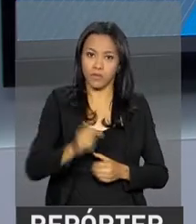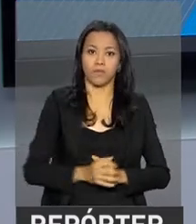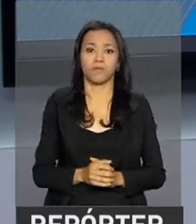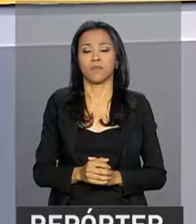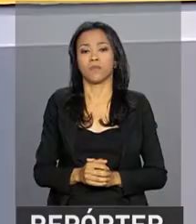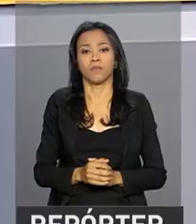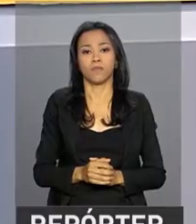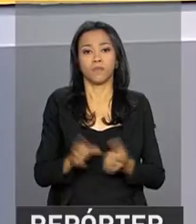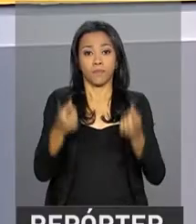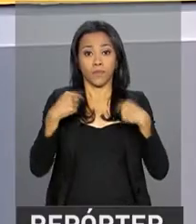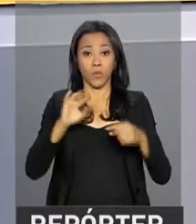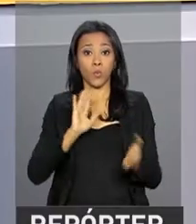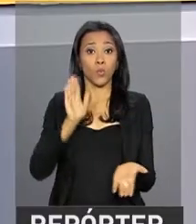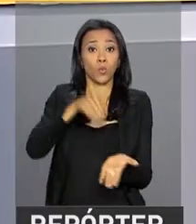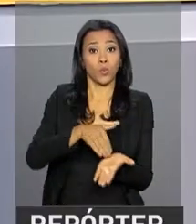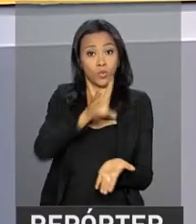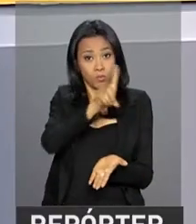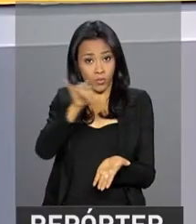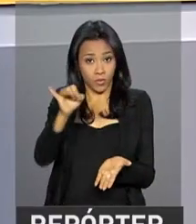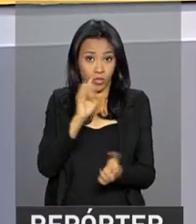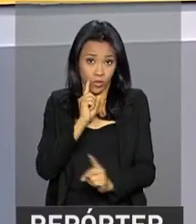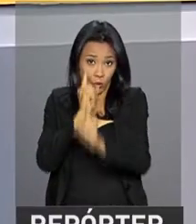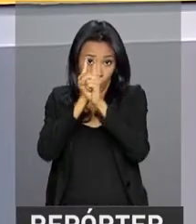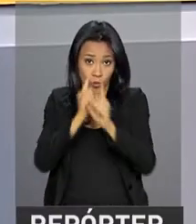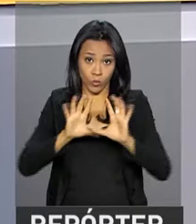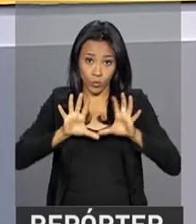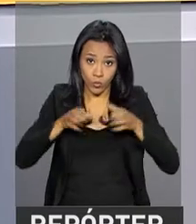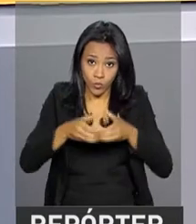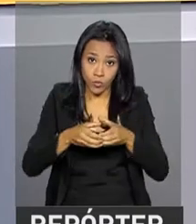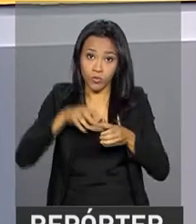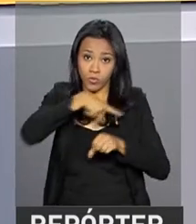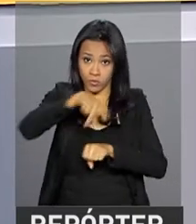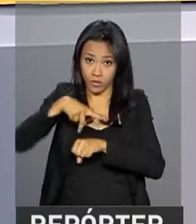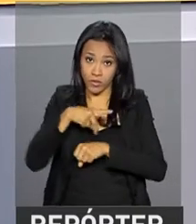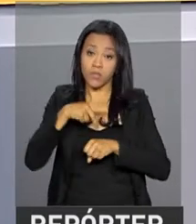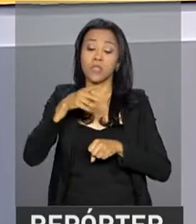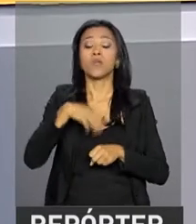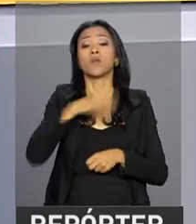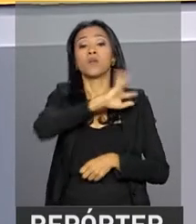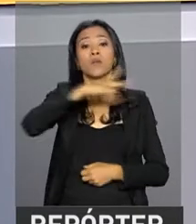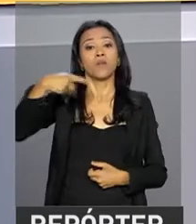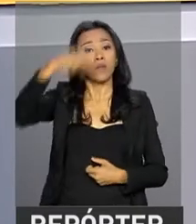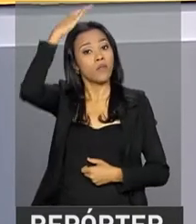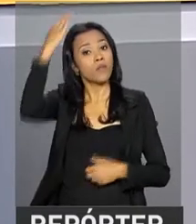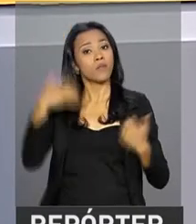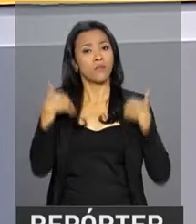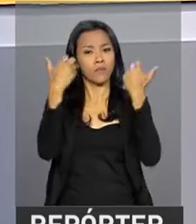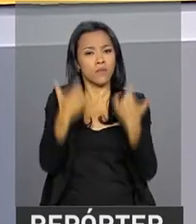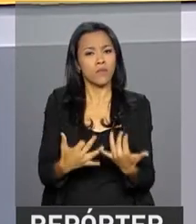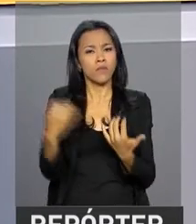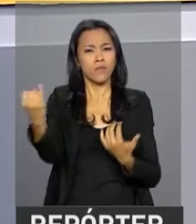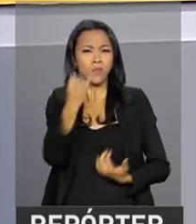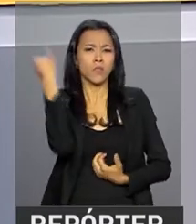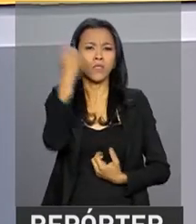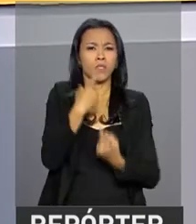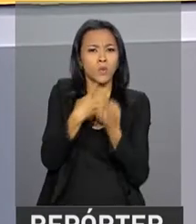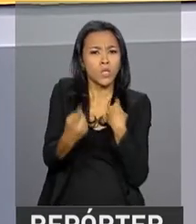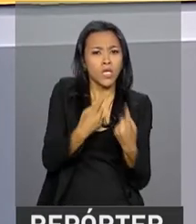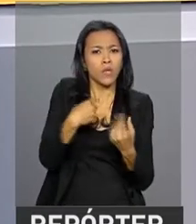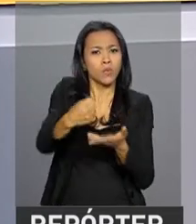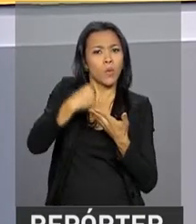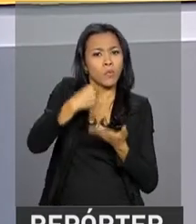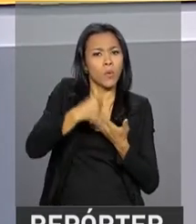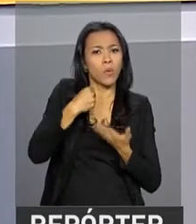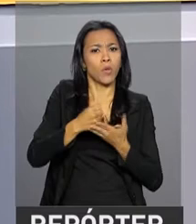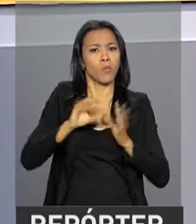Sul. No último dia de encontro do bloco, o presidente Temer destacou a importância do diálogo e da cooperação para o